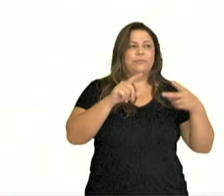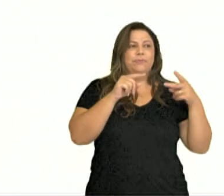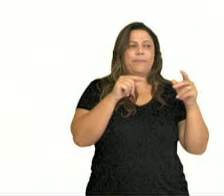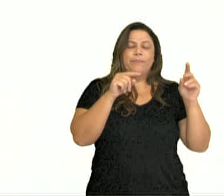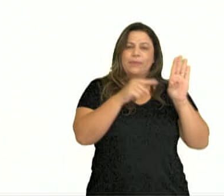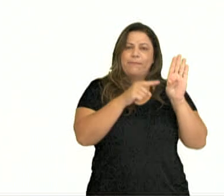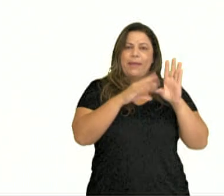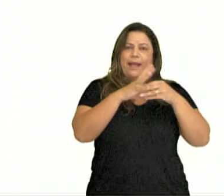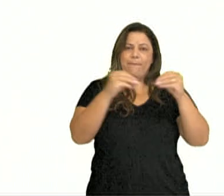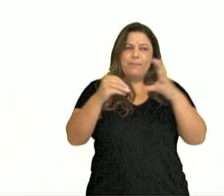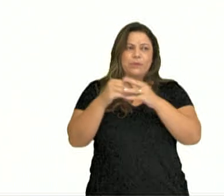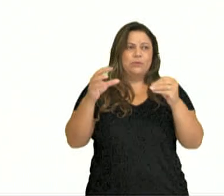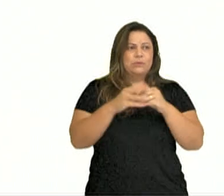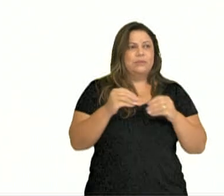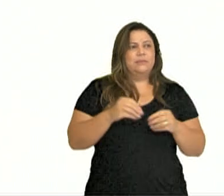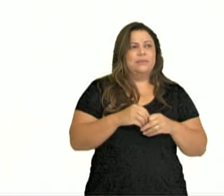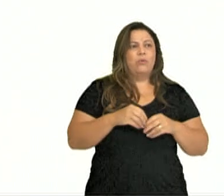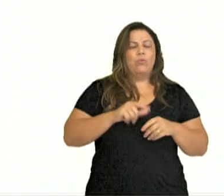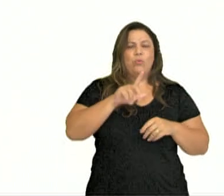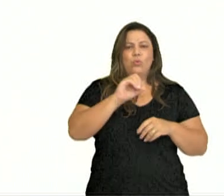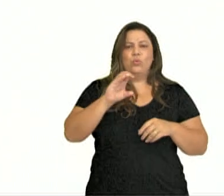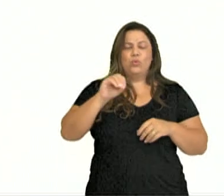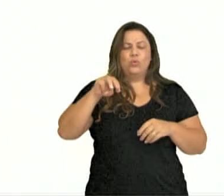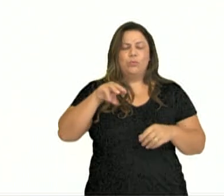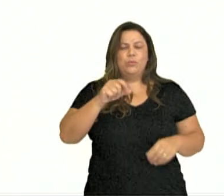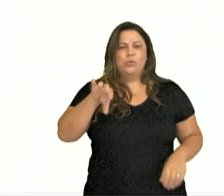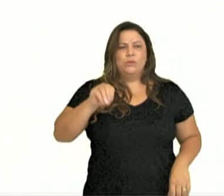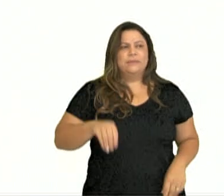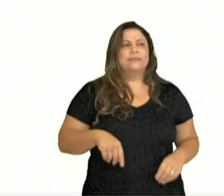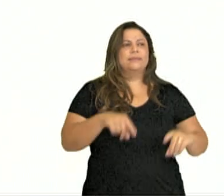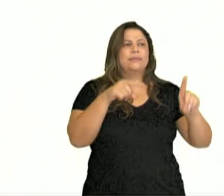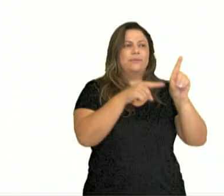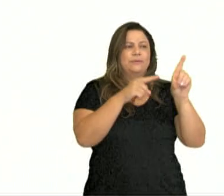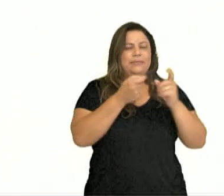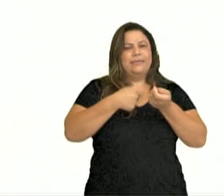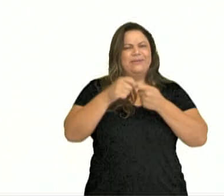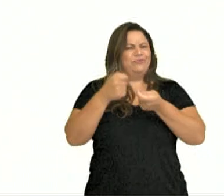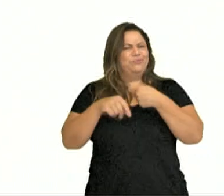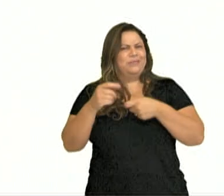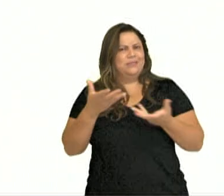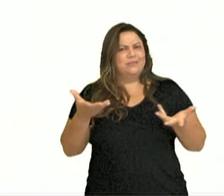C, locomoção ou D, administração. Vamos lá?